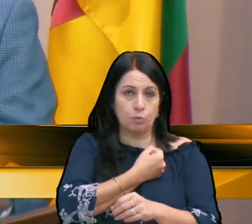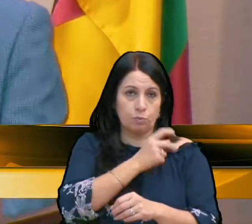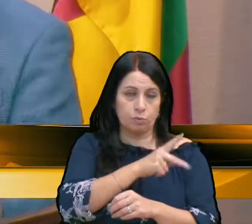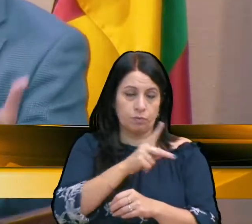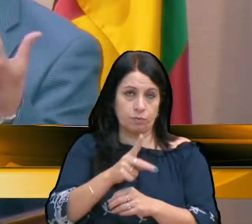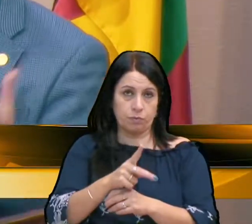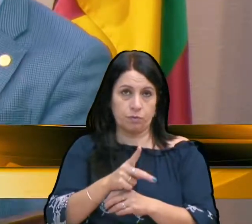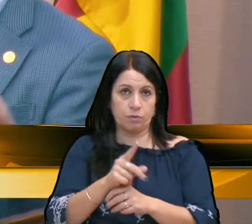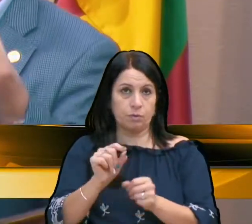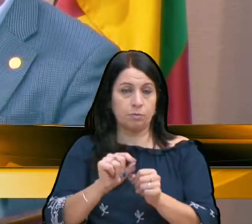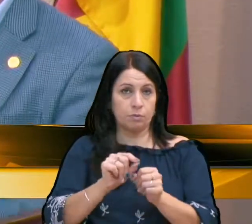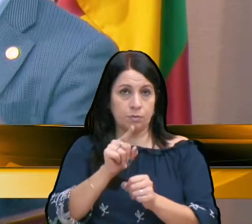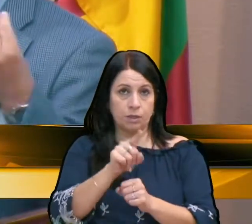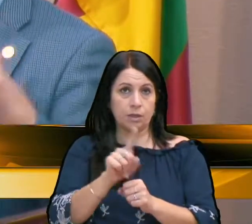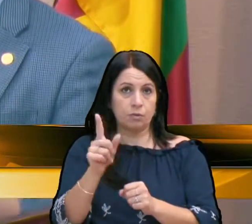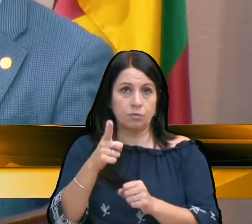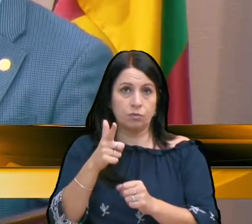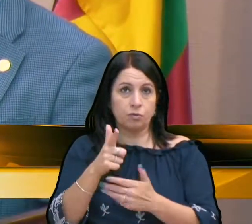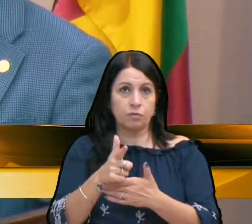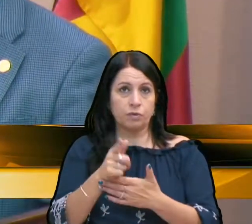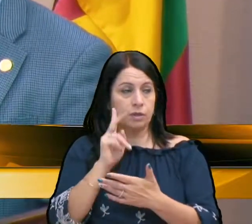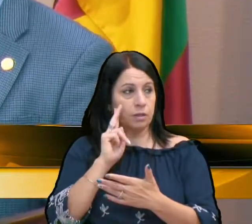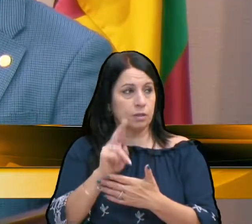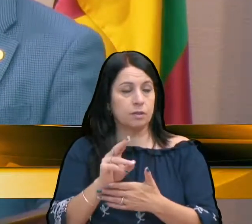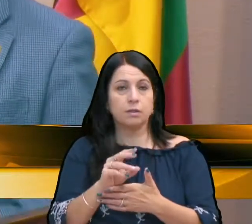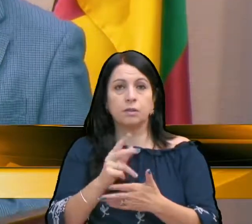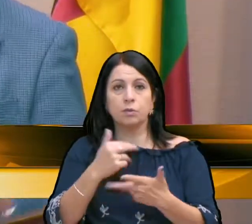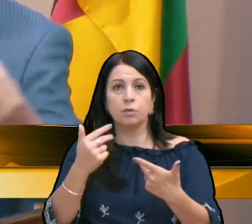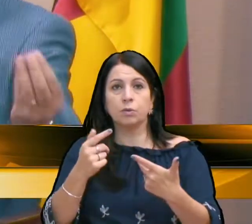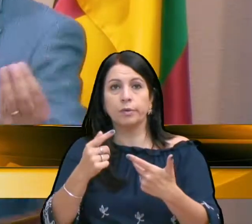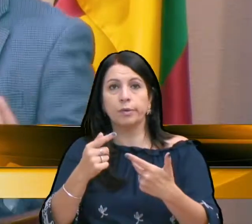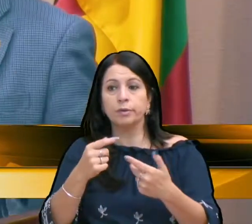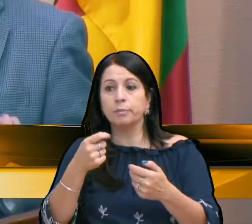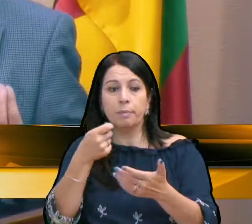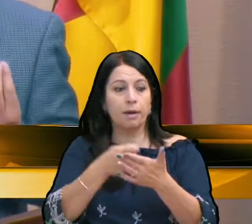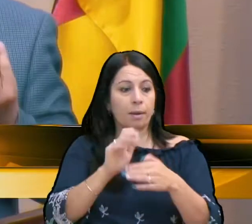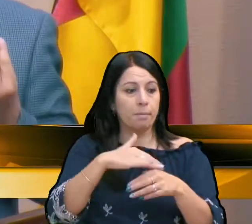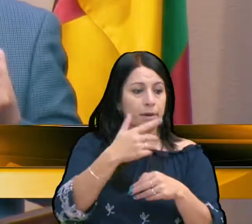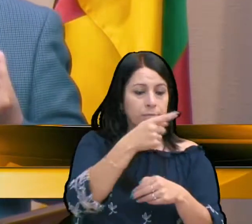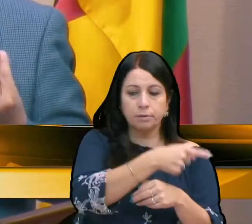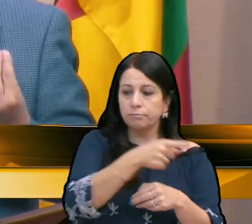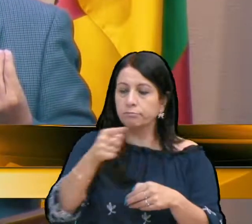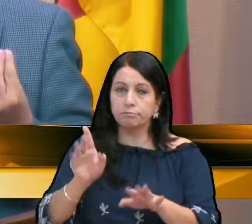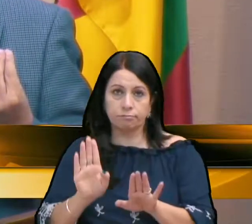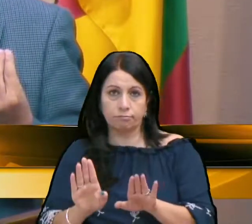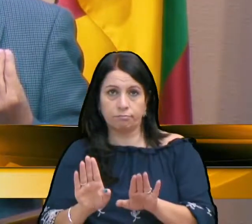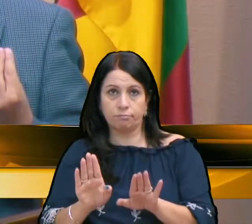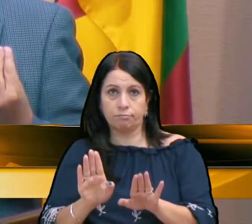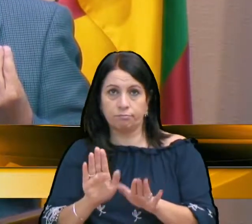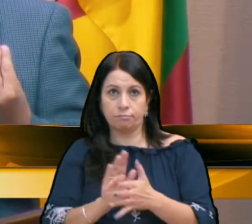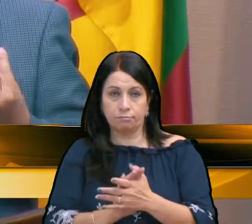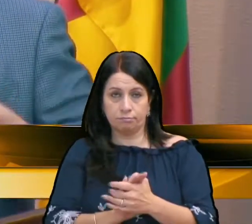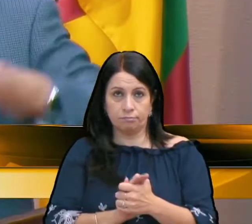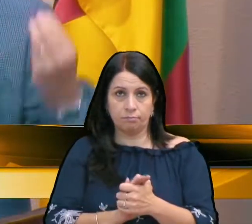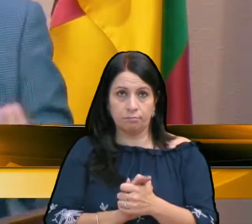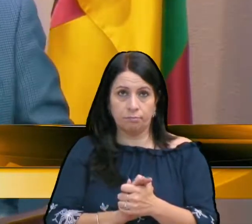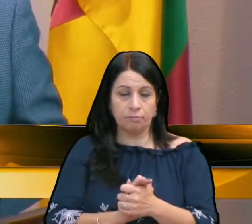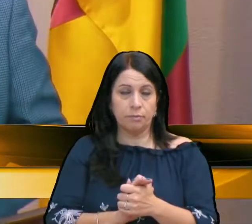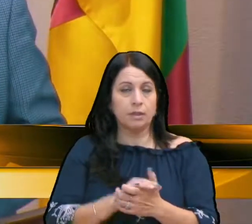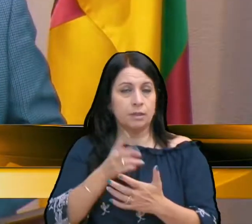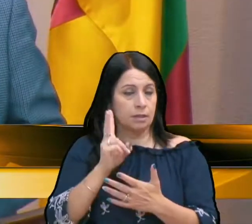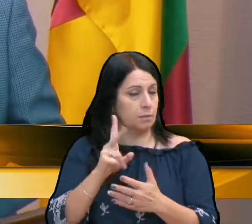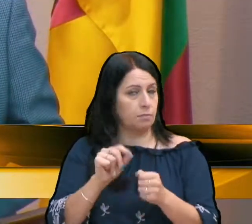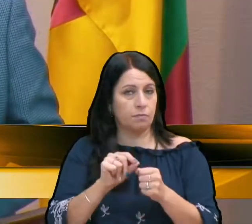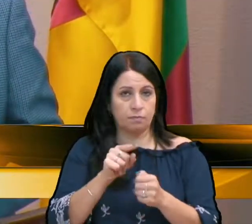professores para que não houvesse ônus para nenhuma das mantenedoras. E sempre